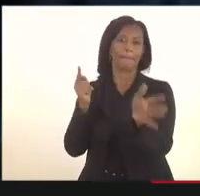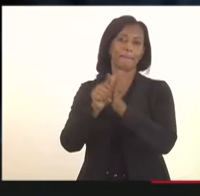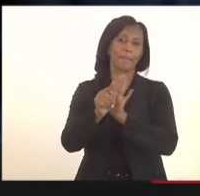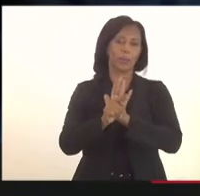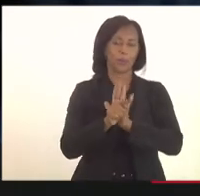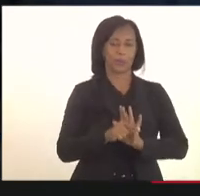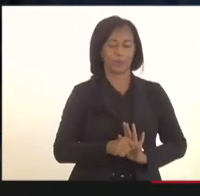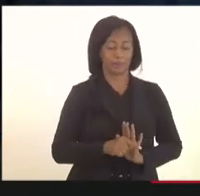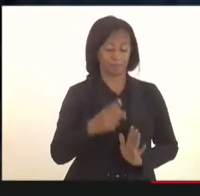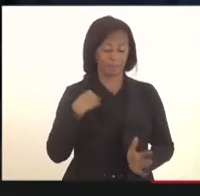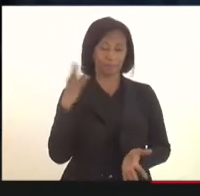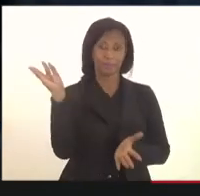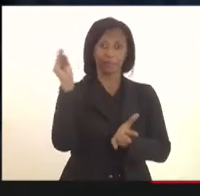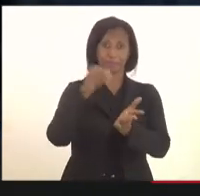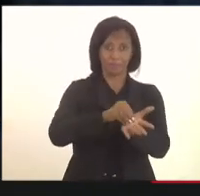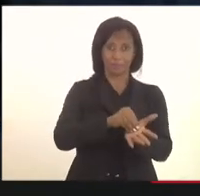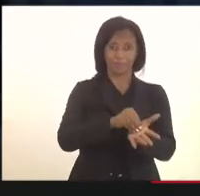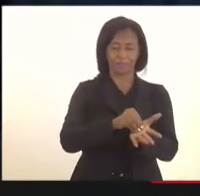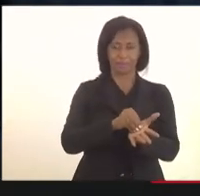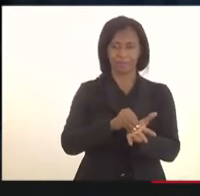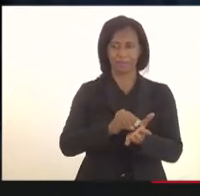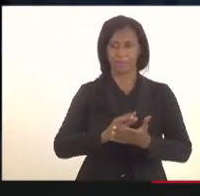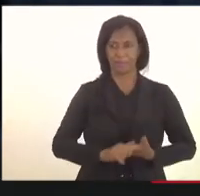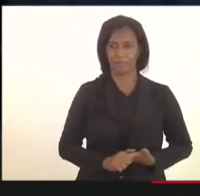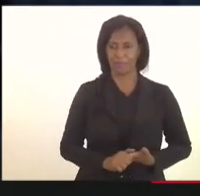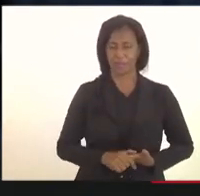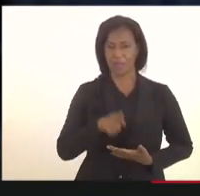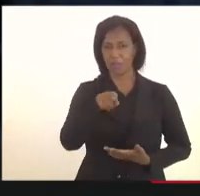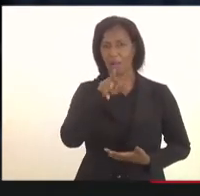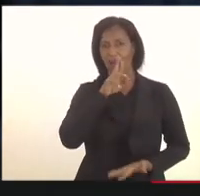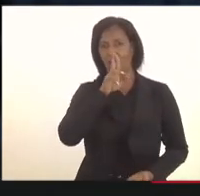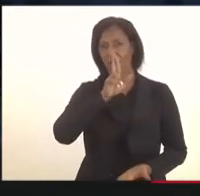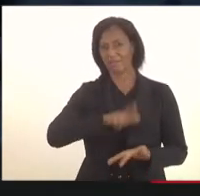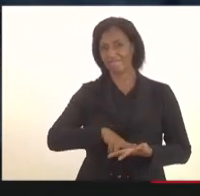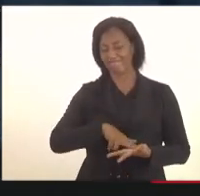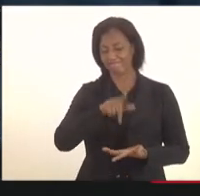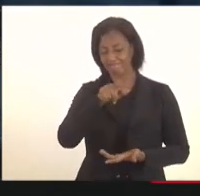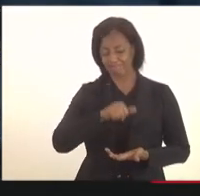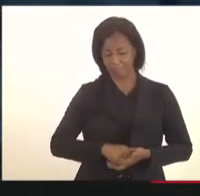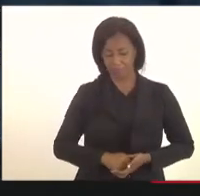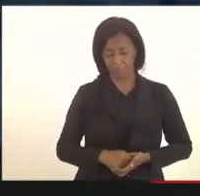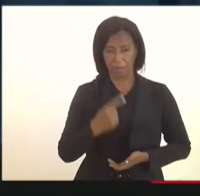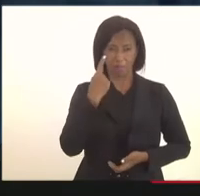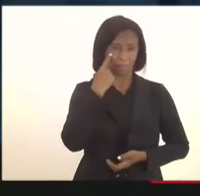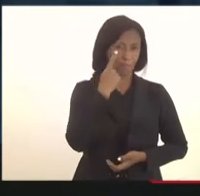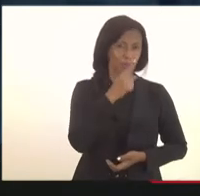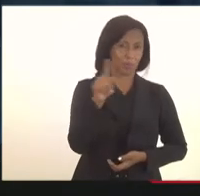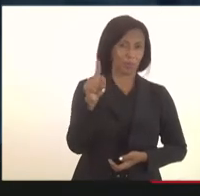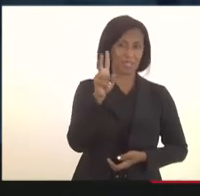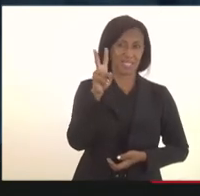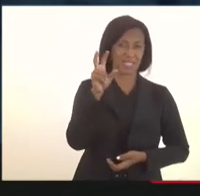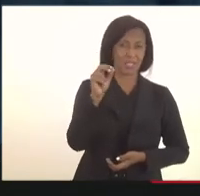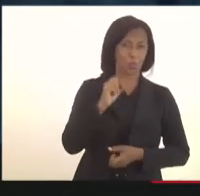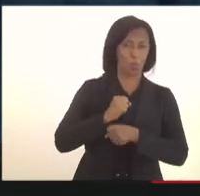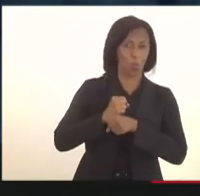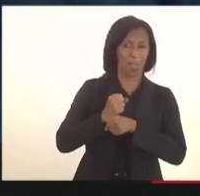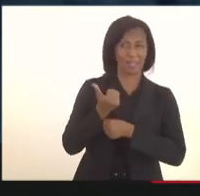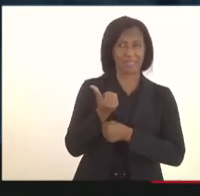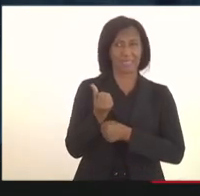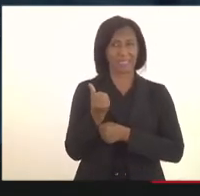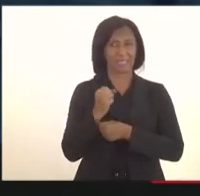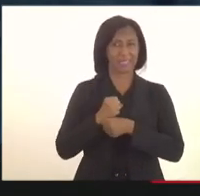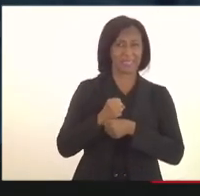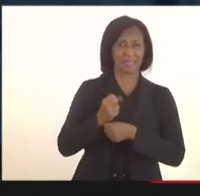Eu queria colocar... E os senhores têm toda a razão. Pelo que eu estou vendo, há 50 anos, 60